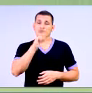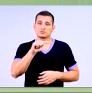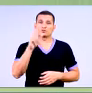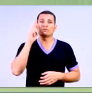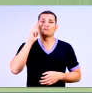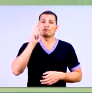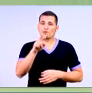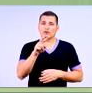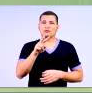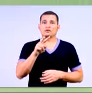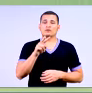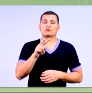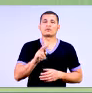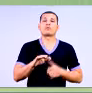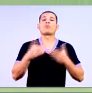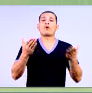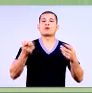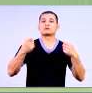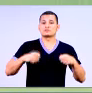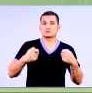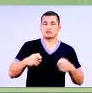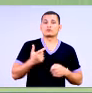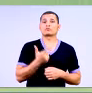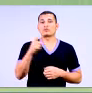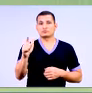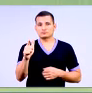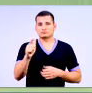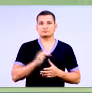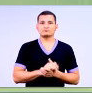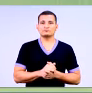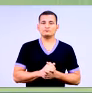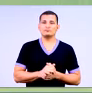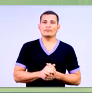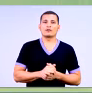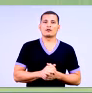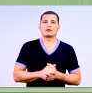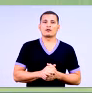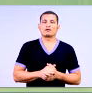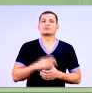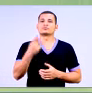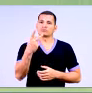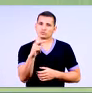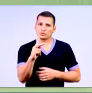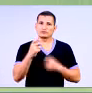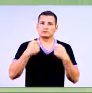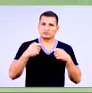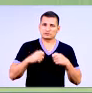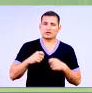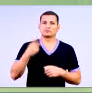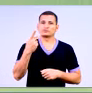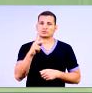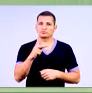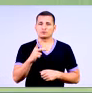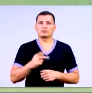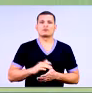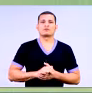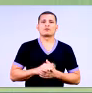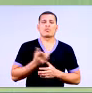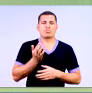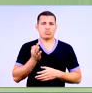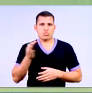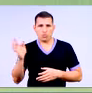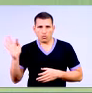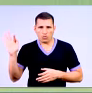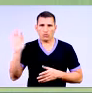ver, né, as necessidades do outro, de suas necessidades, de sua dor, para que o outro